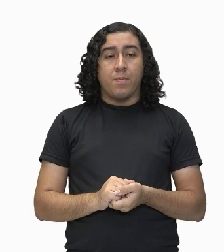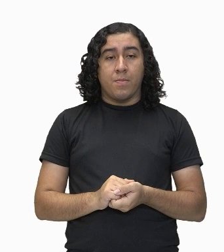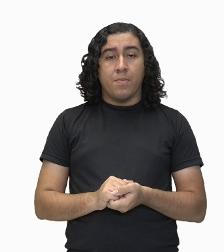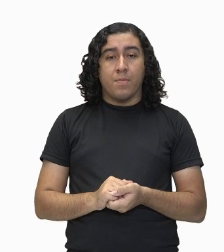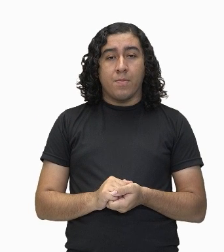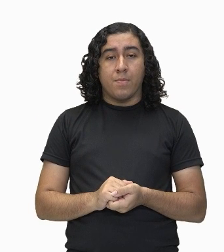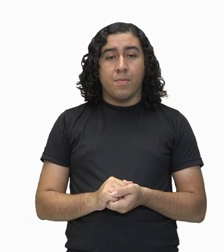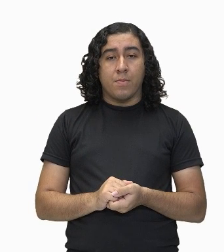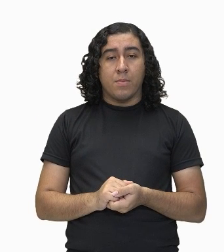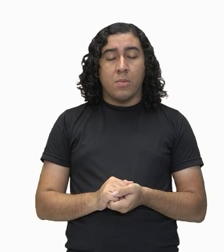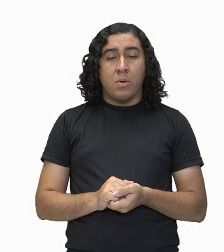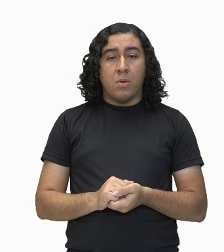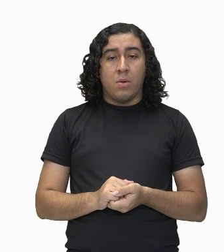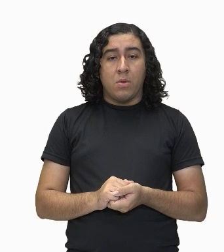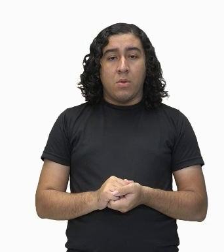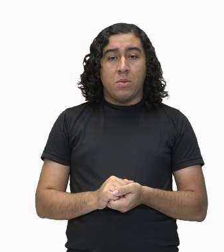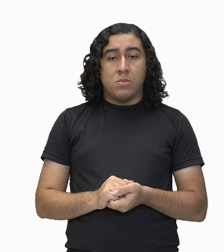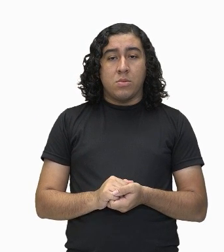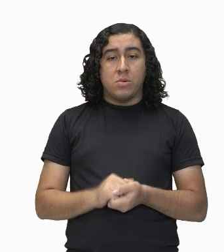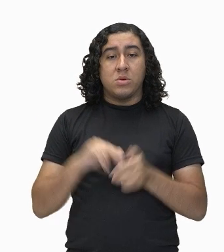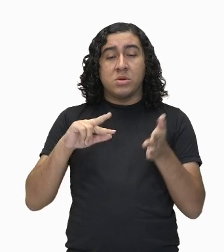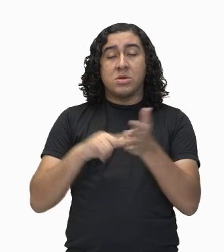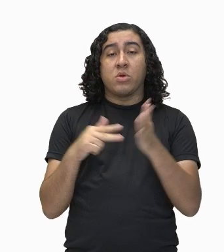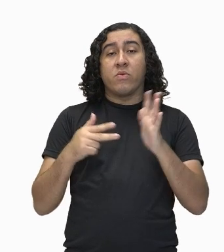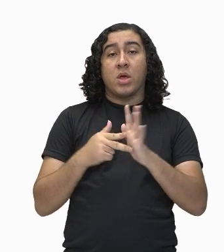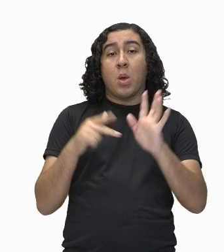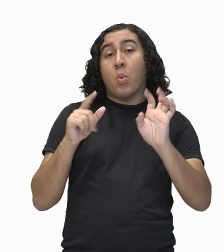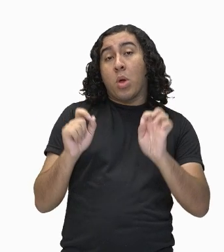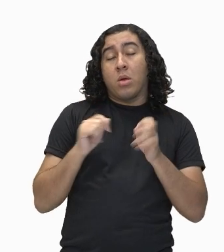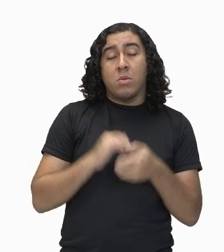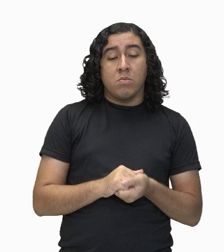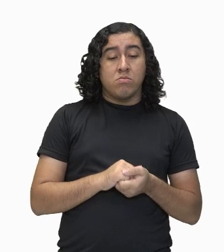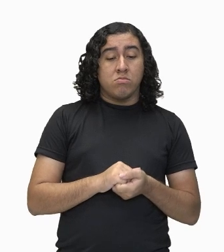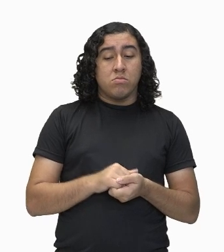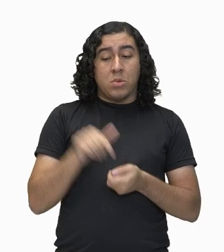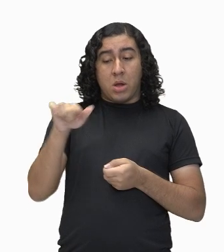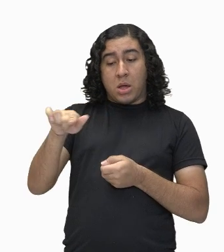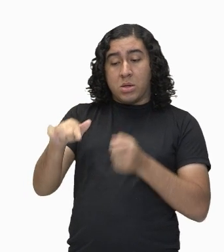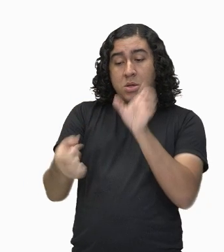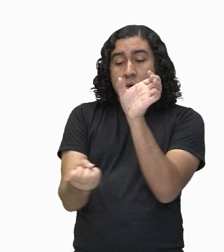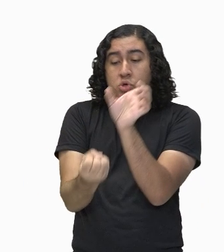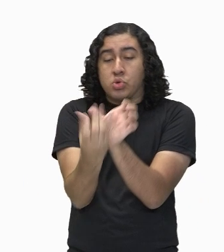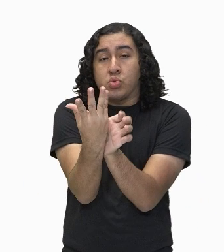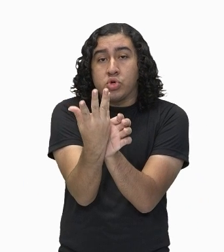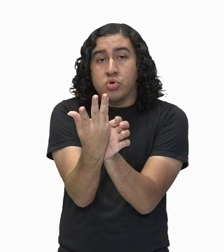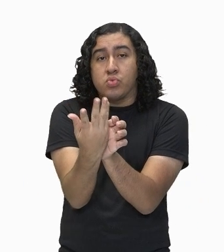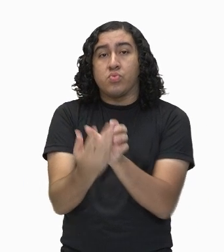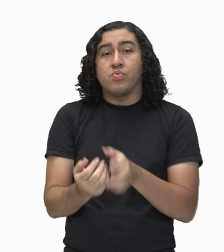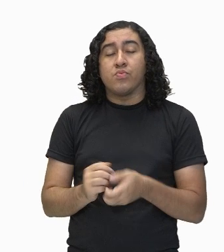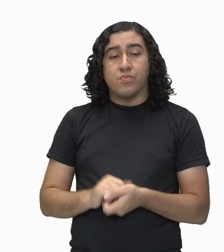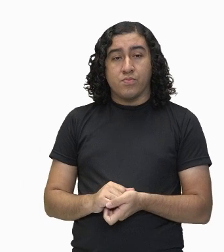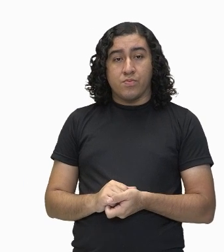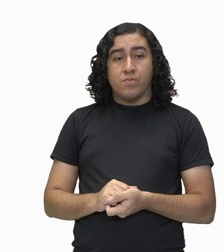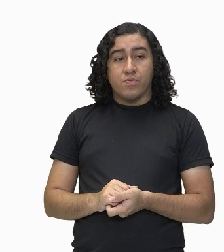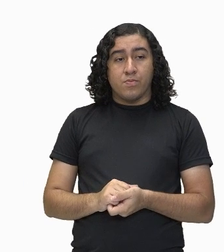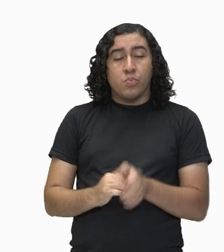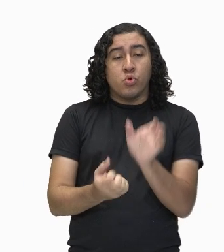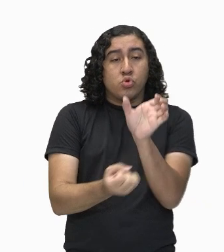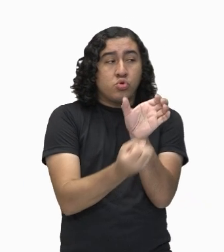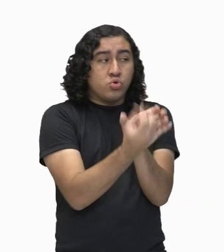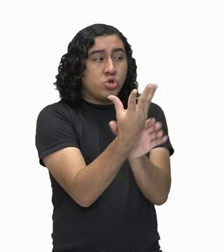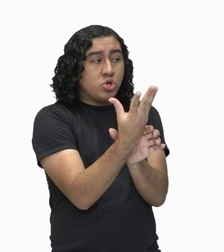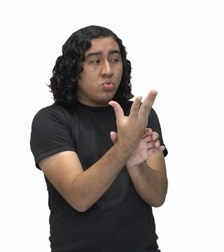Phenomenon, no grego, que significa o quê? Aquilo que aparece. O que aparece, aquilo que